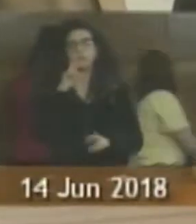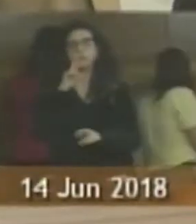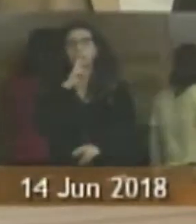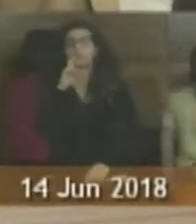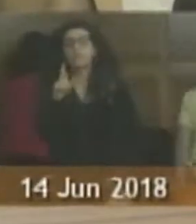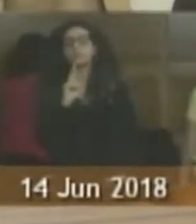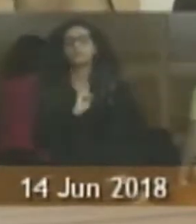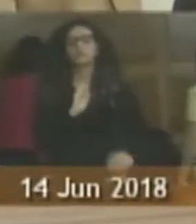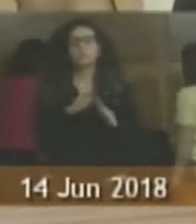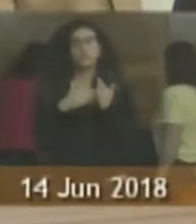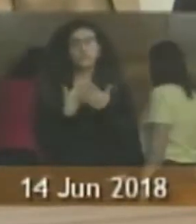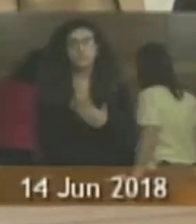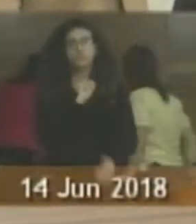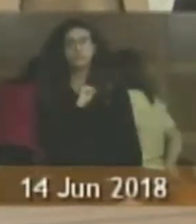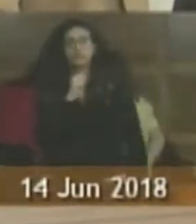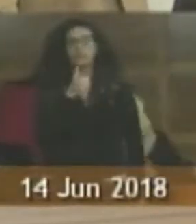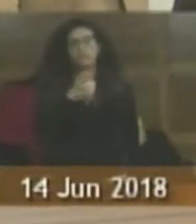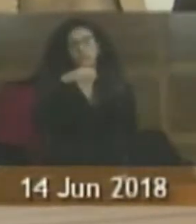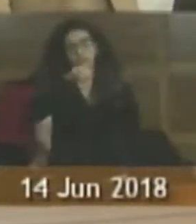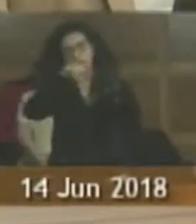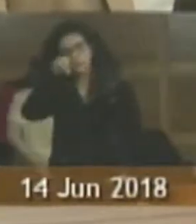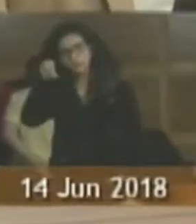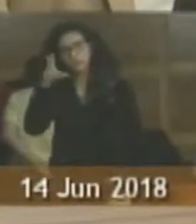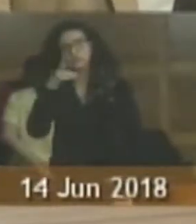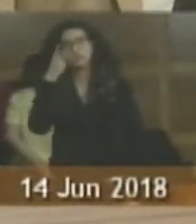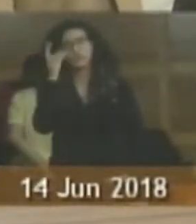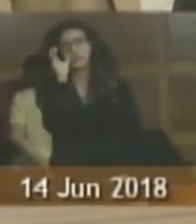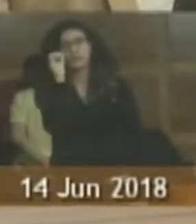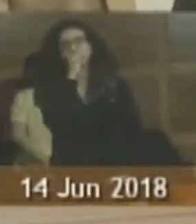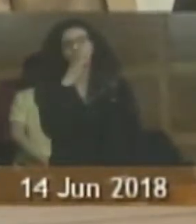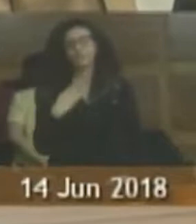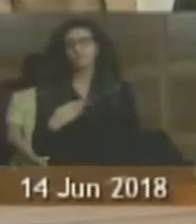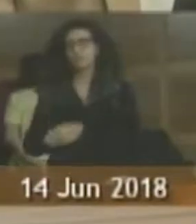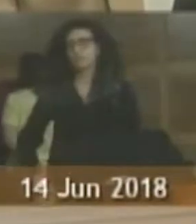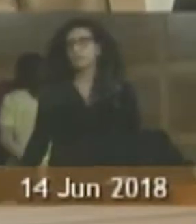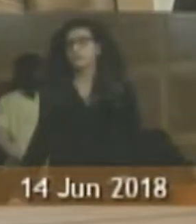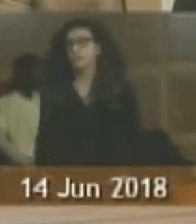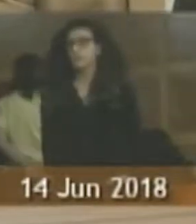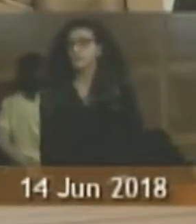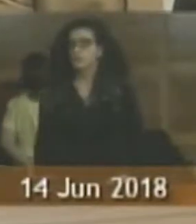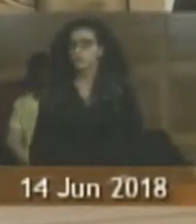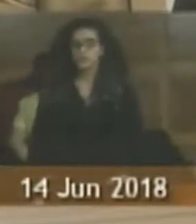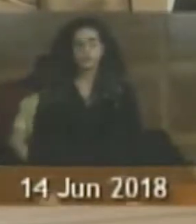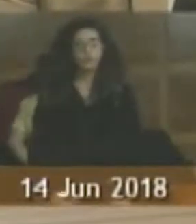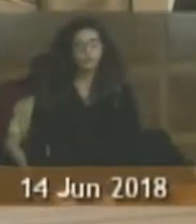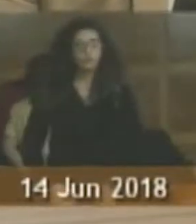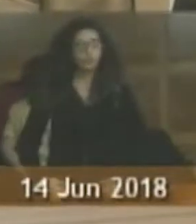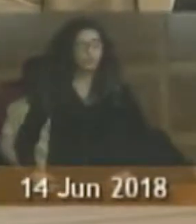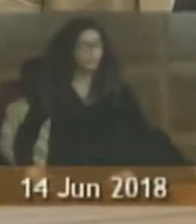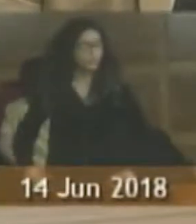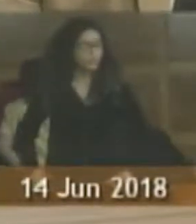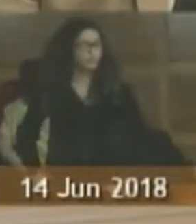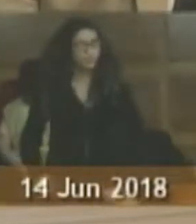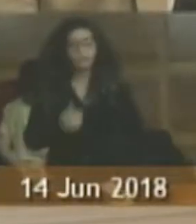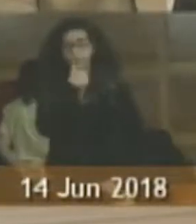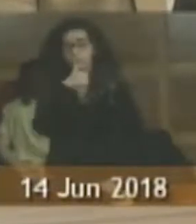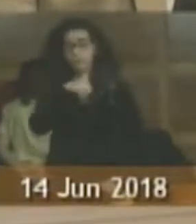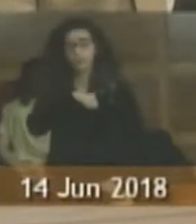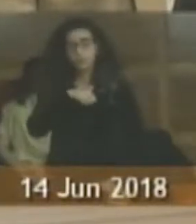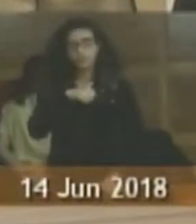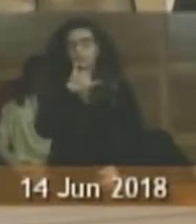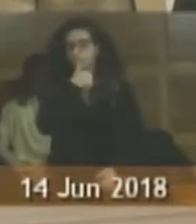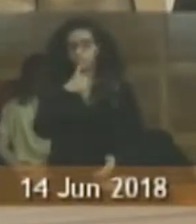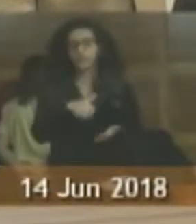resposta ao requerimento número 199 de 2018, de autoria da vereadora Tite Brasil. Correspondência simples